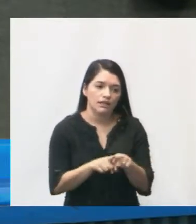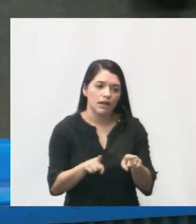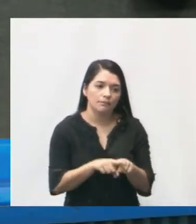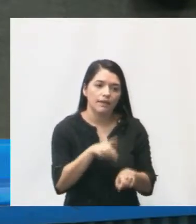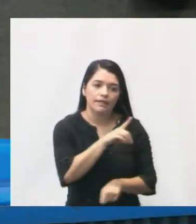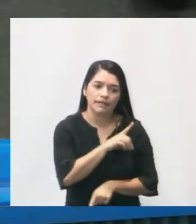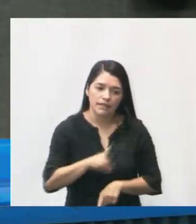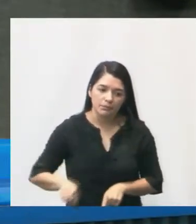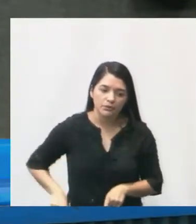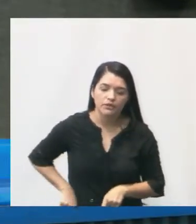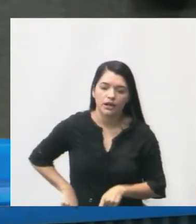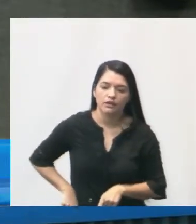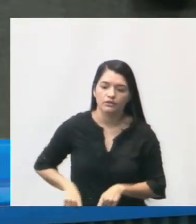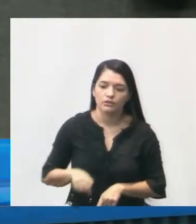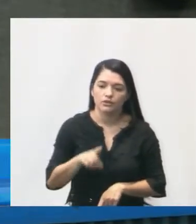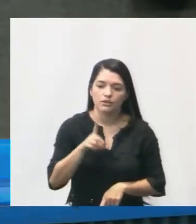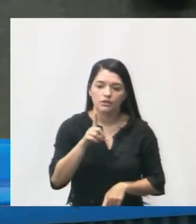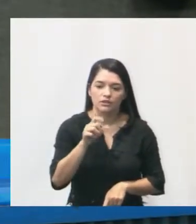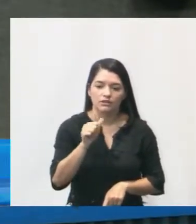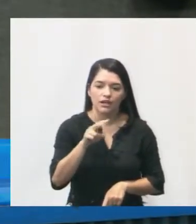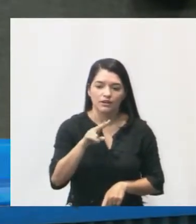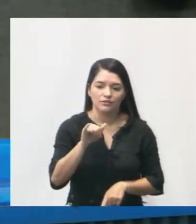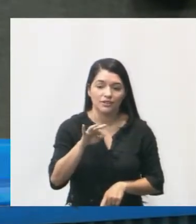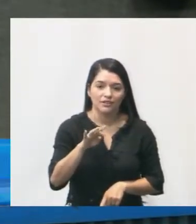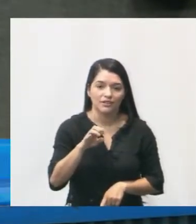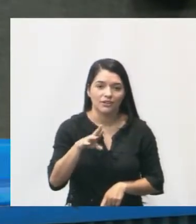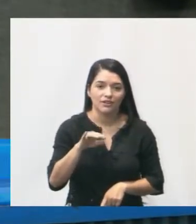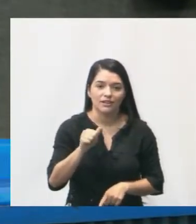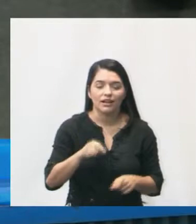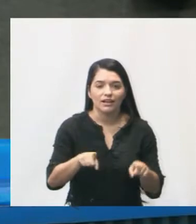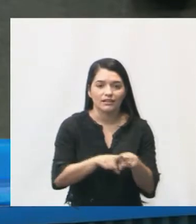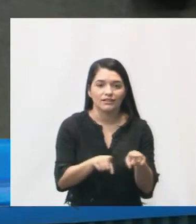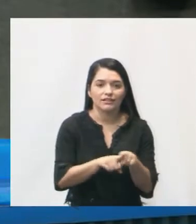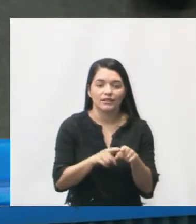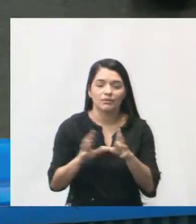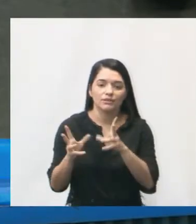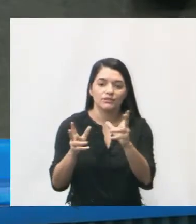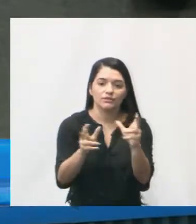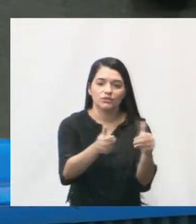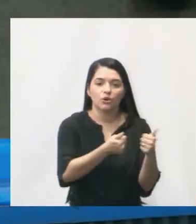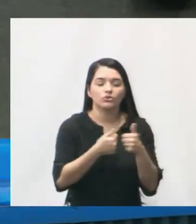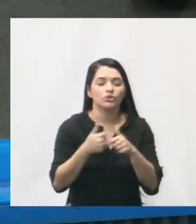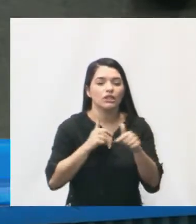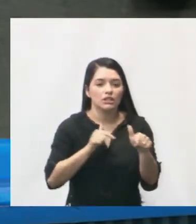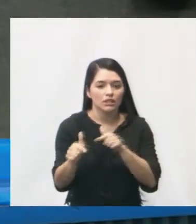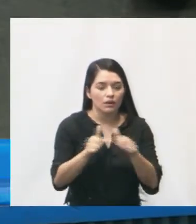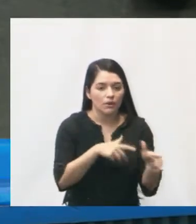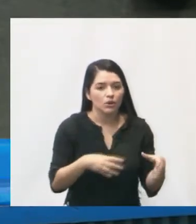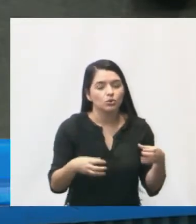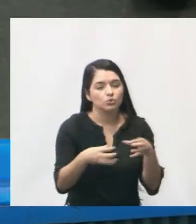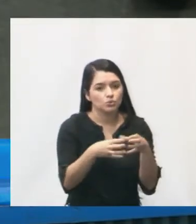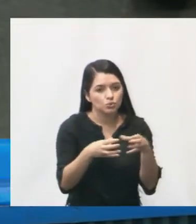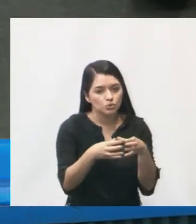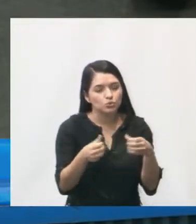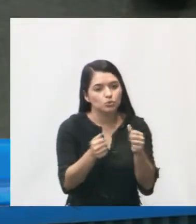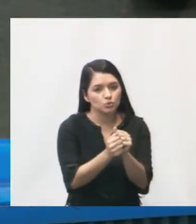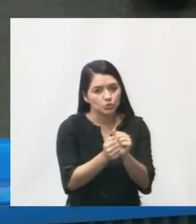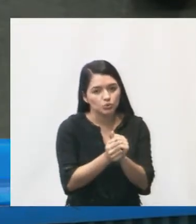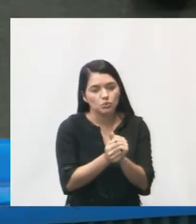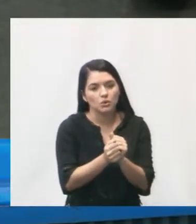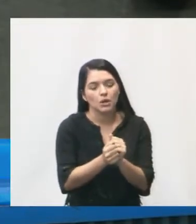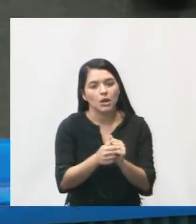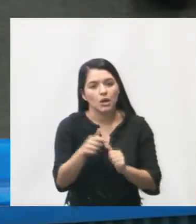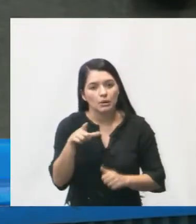Vitória. Quero agradecer a todos que direto e indiretamente participaram para que este recurso,